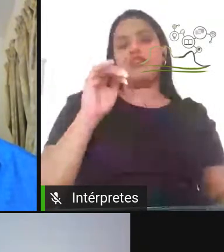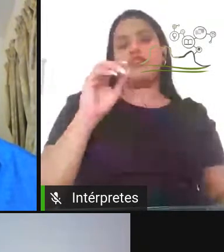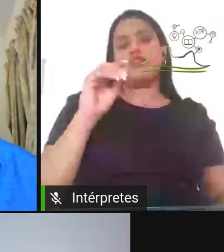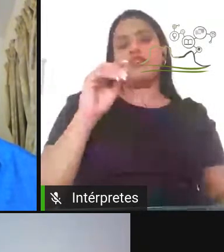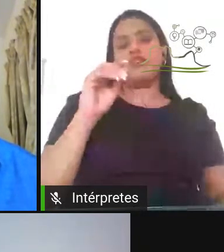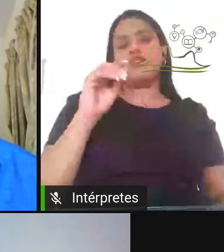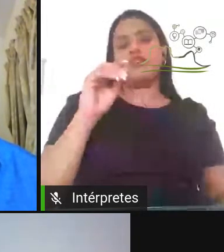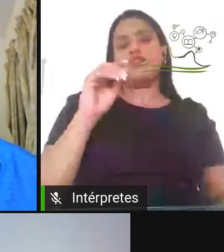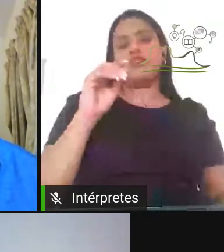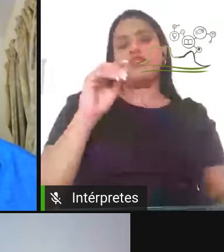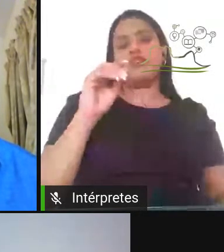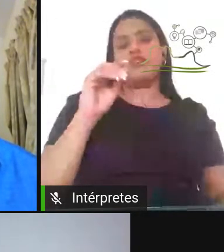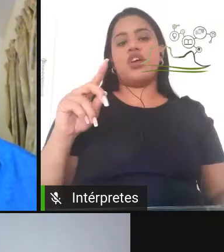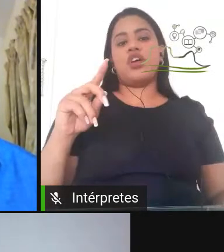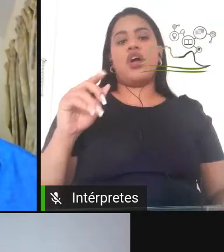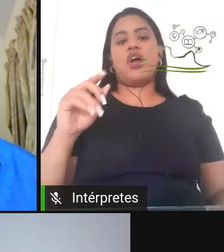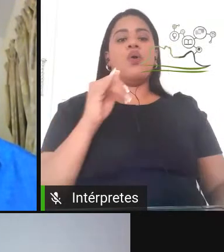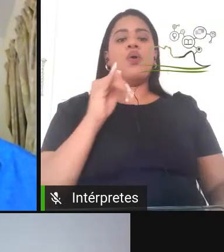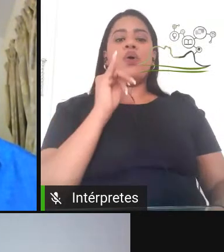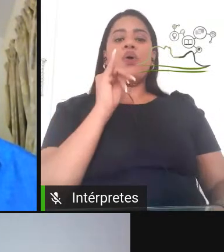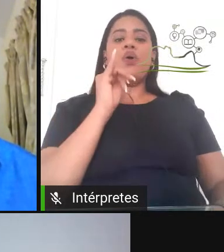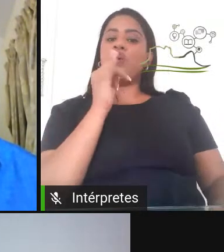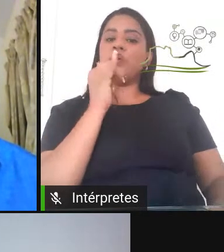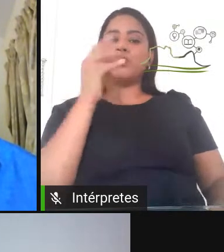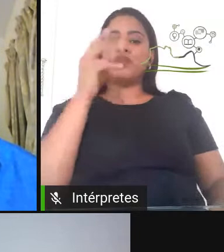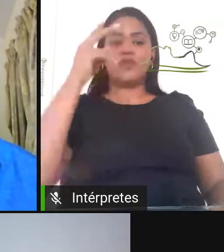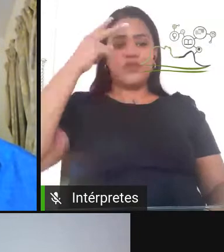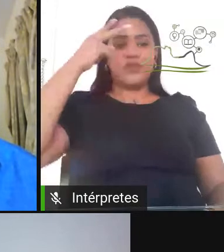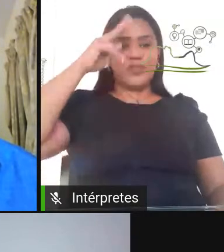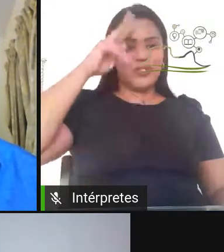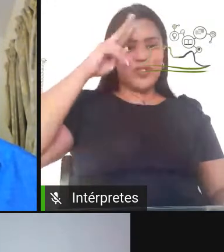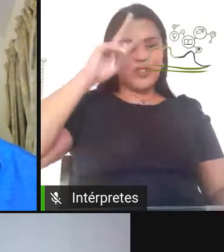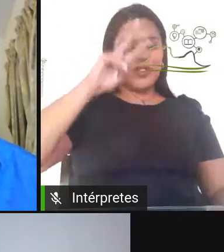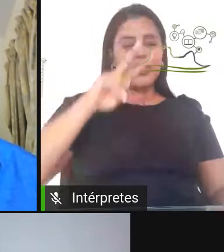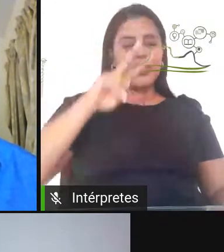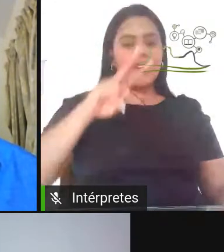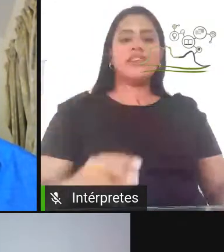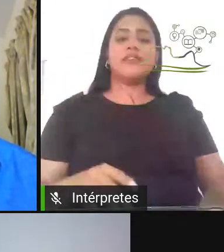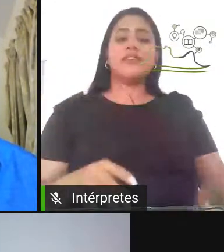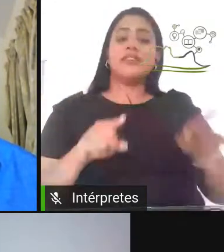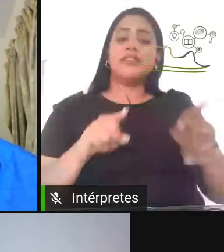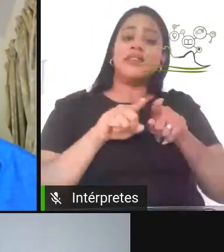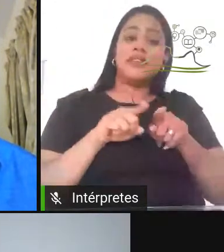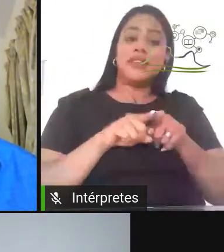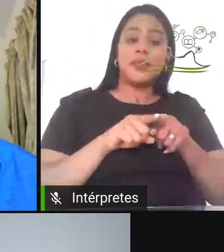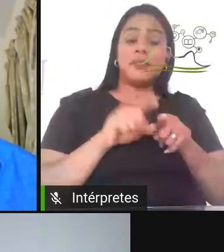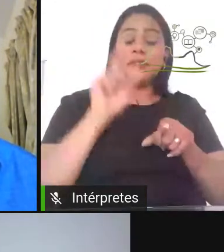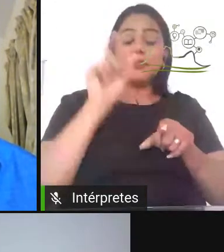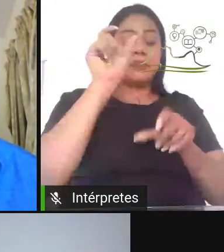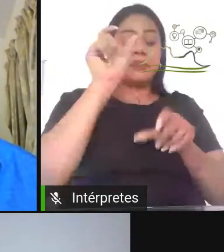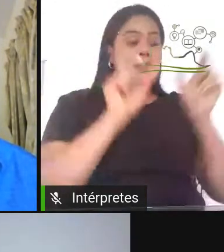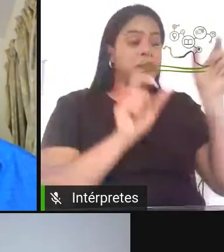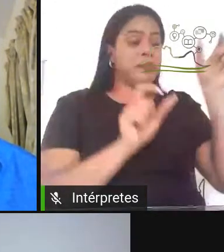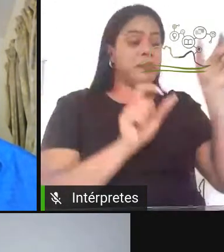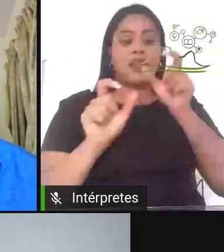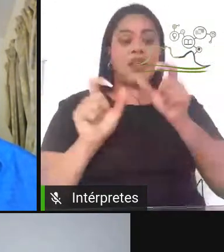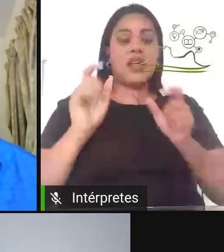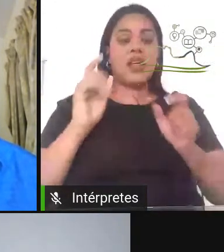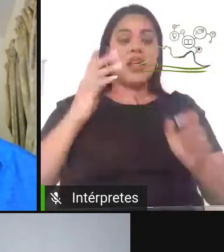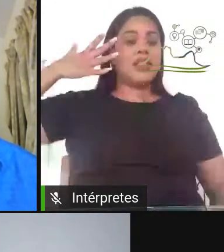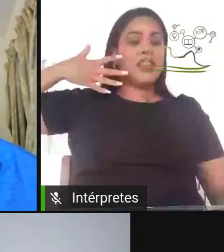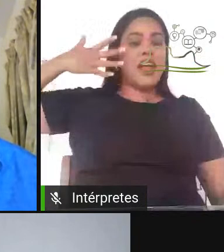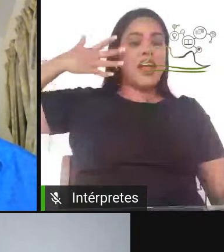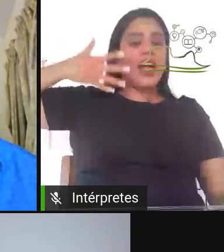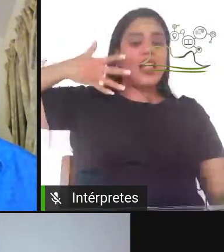temos também muito as personagens, os narradores, a invocarem o conceito de liberdade, a